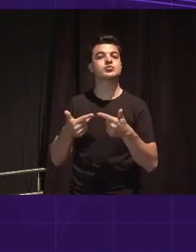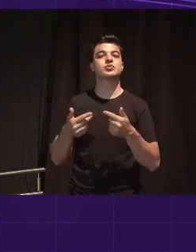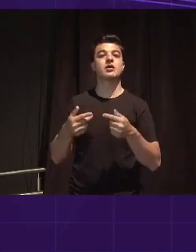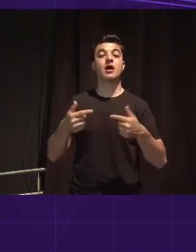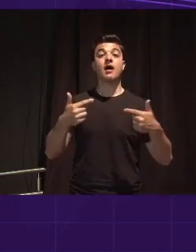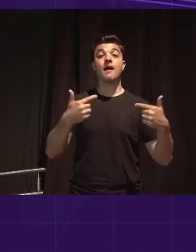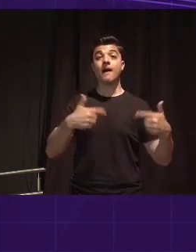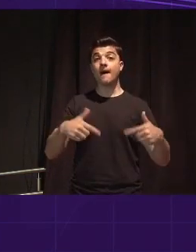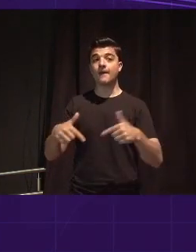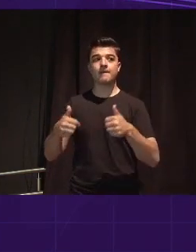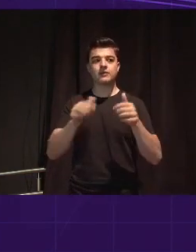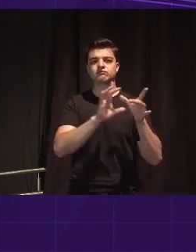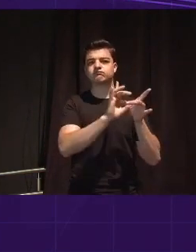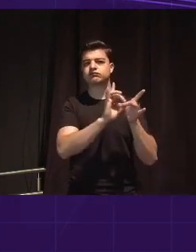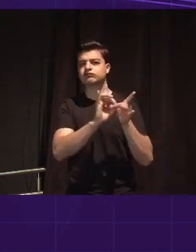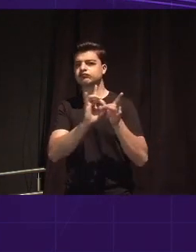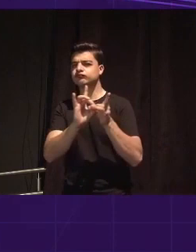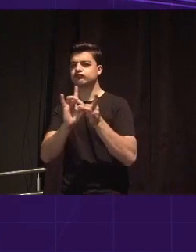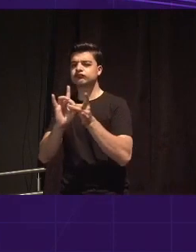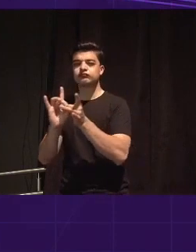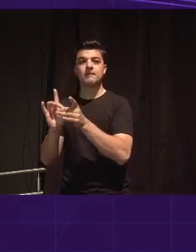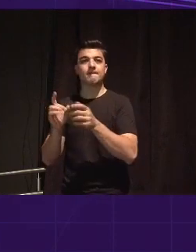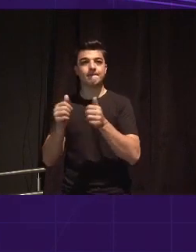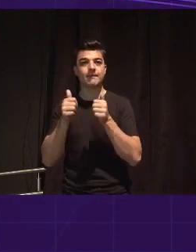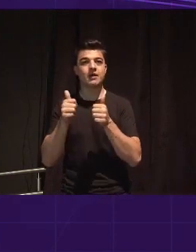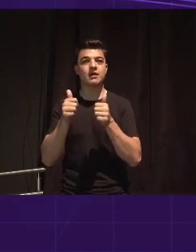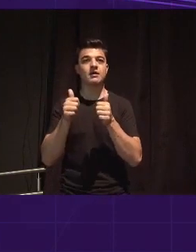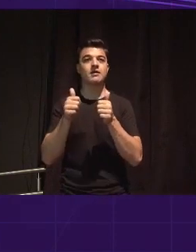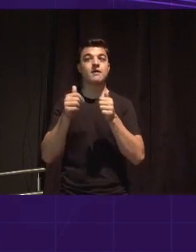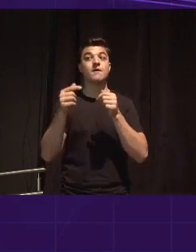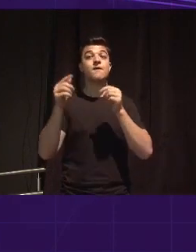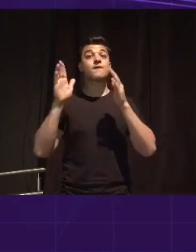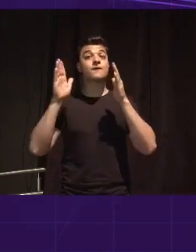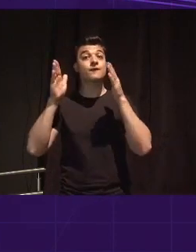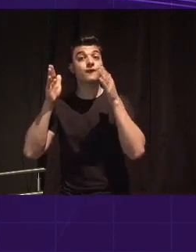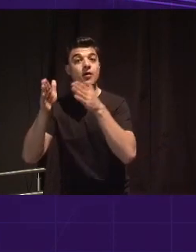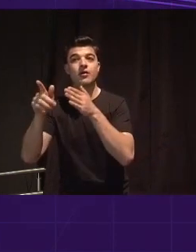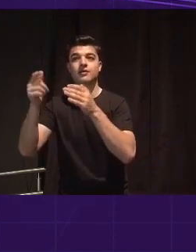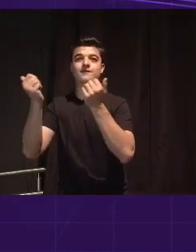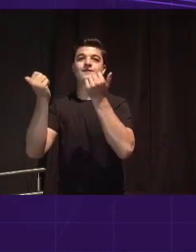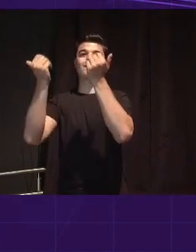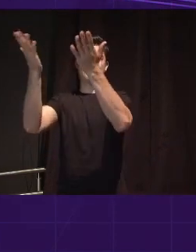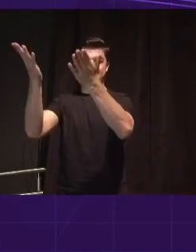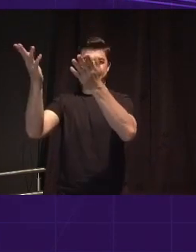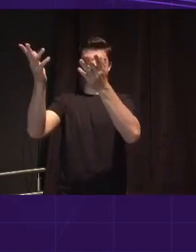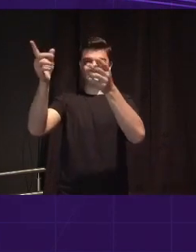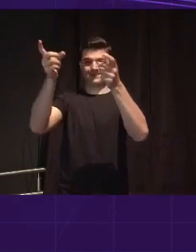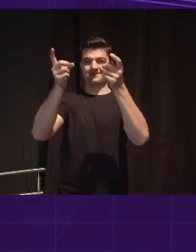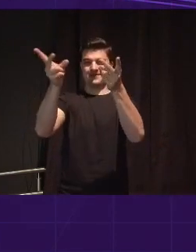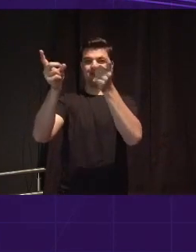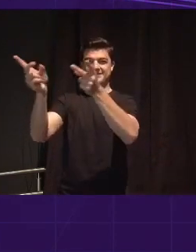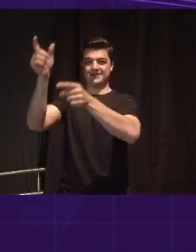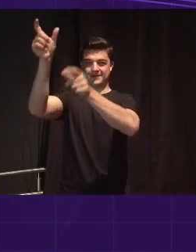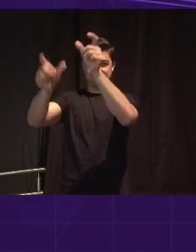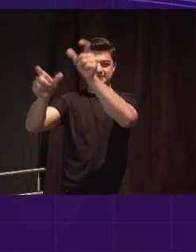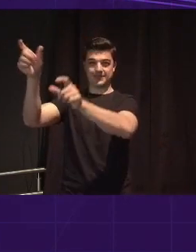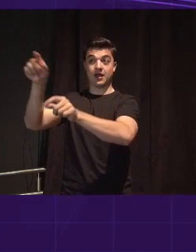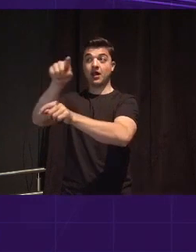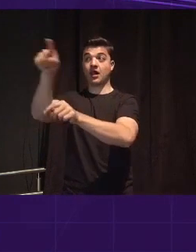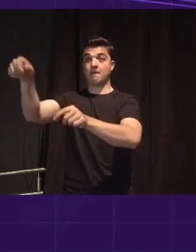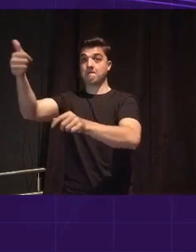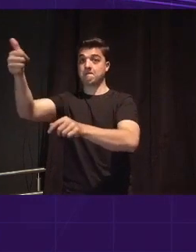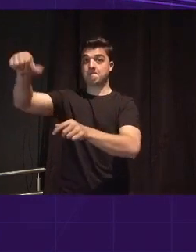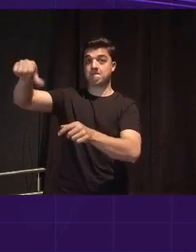coisa mais presa, sempre olhando para o cliente, sempre olhando para o que acontece com o cliente, né? E aí, dentro